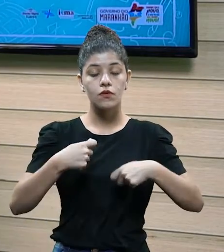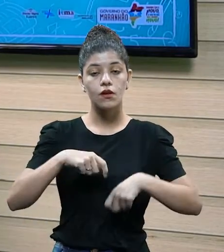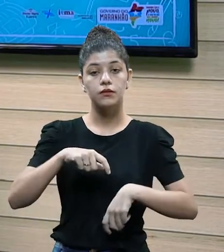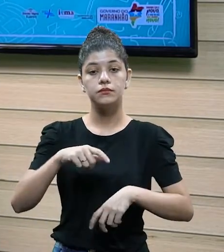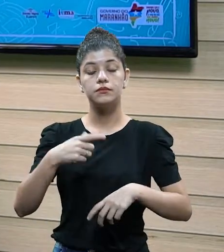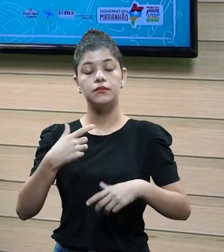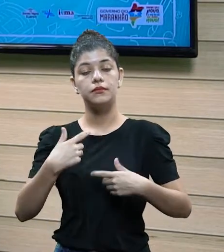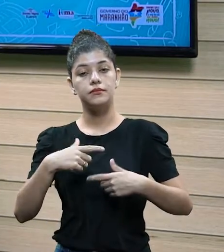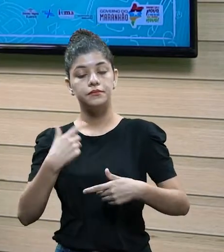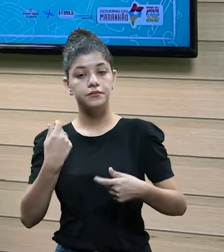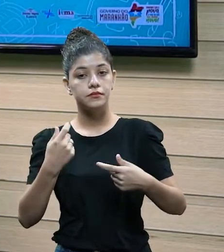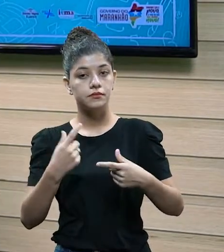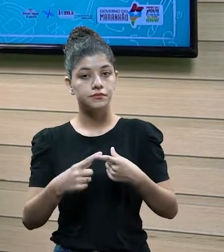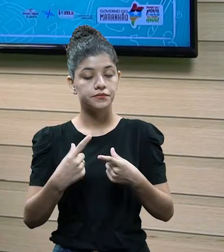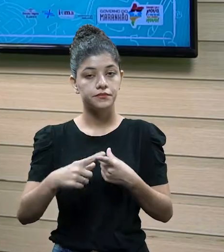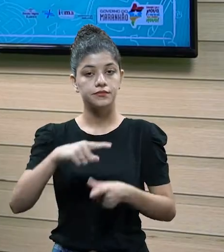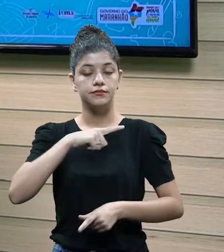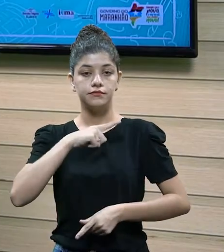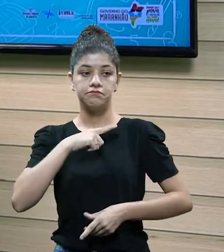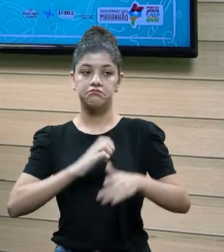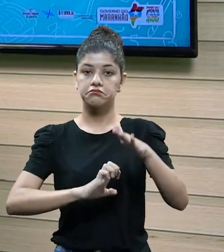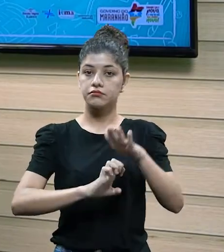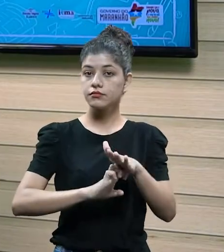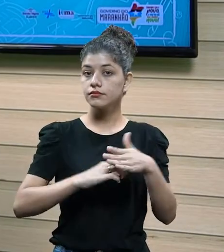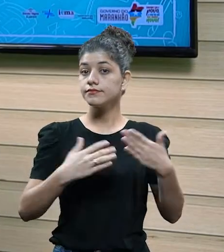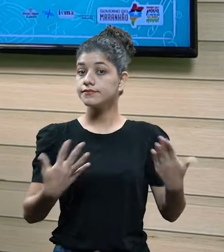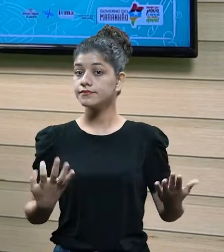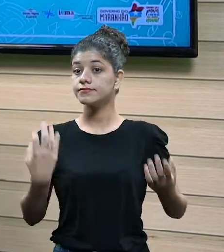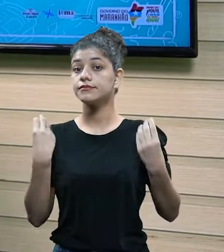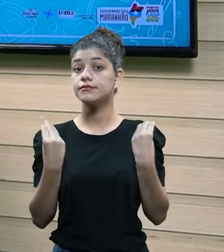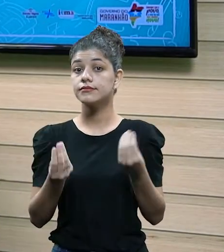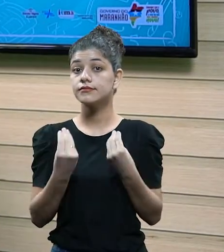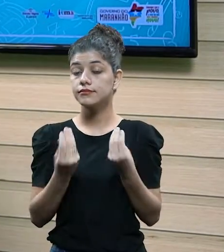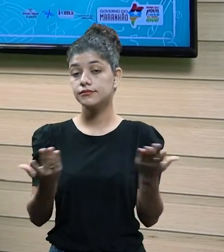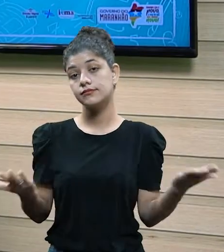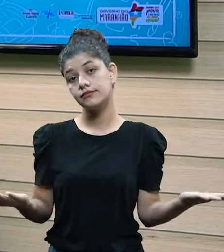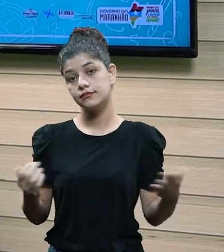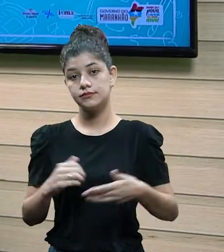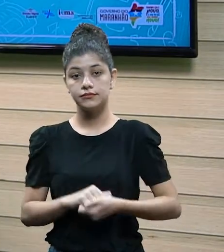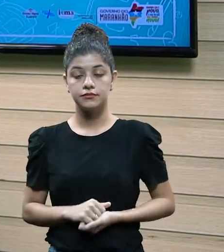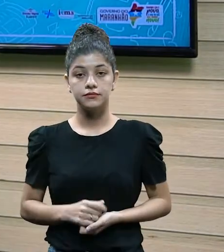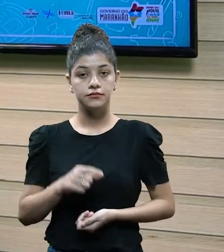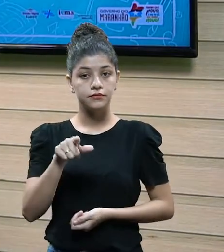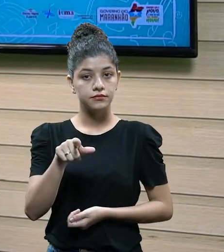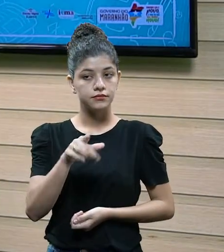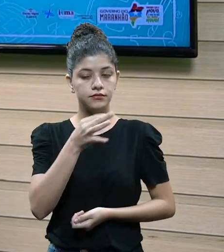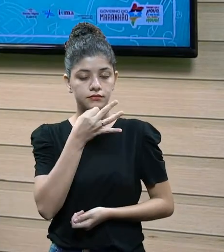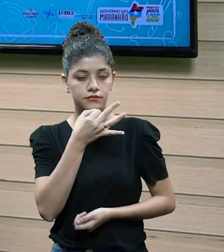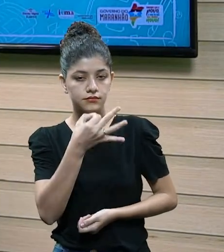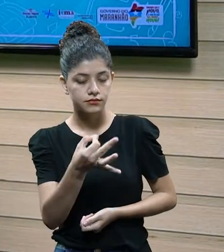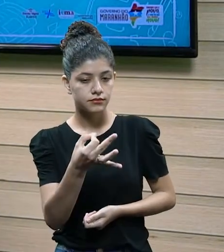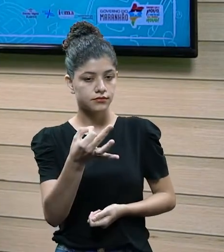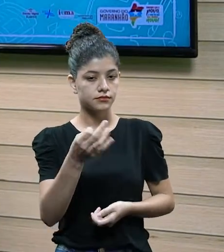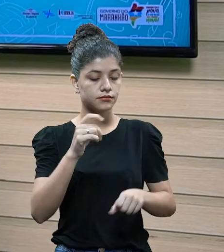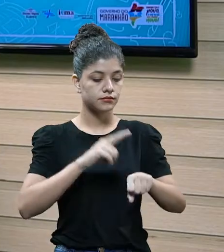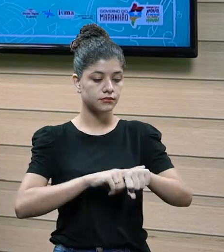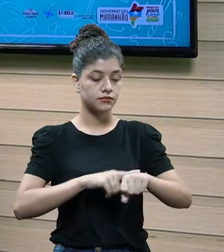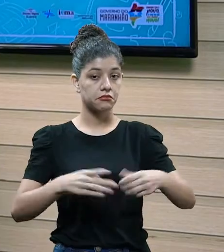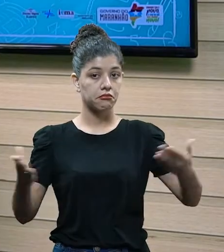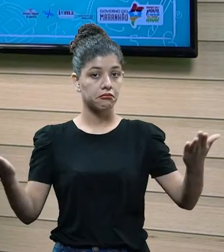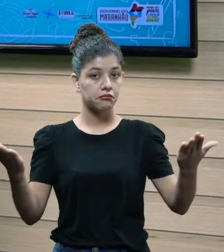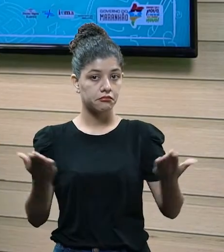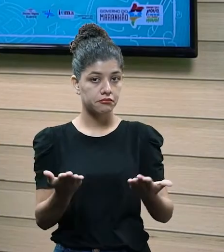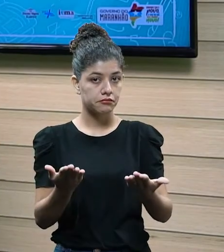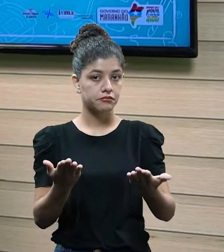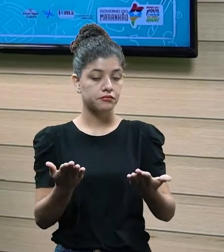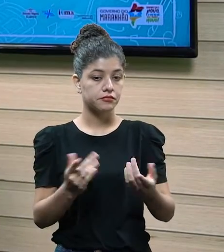da empresa. Para que ela serve? Eu costumo dar uma dica, para você definir uma missão, você tem que pensar no momento presente,